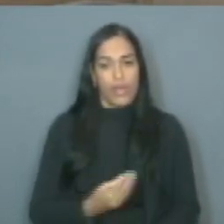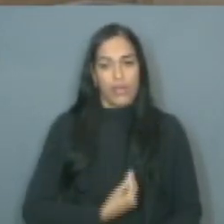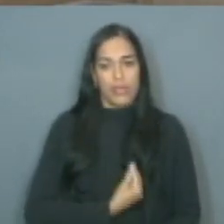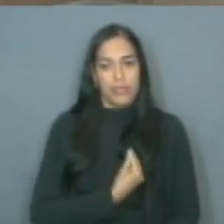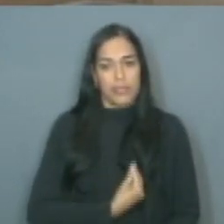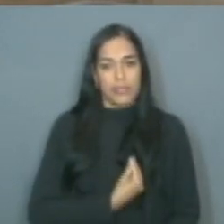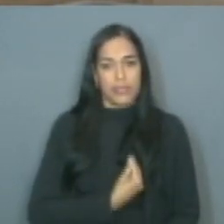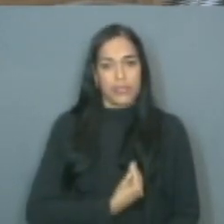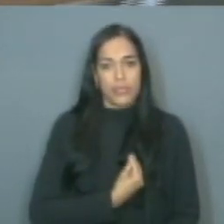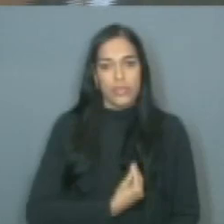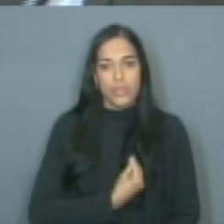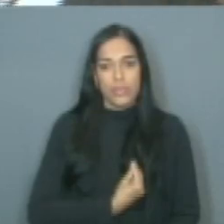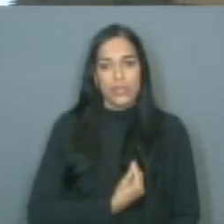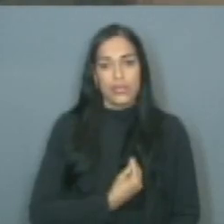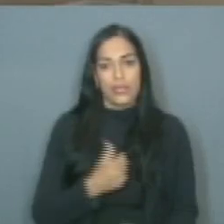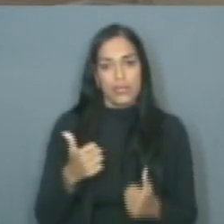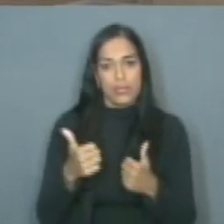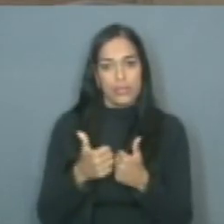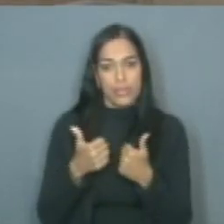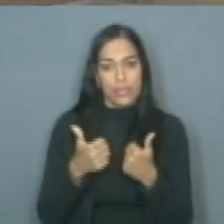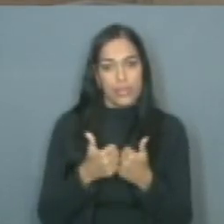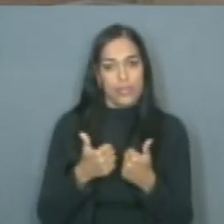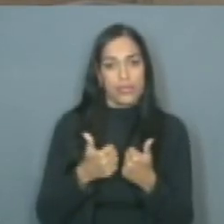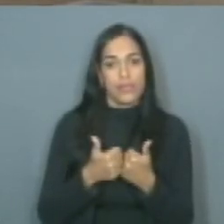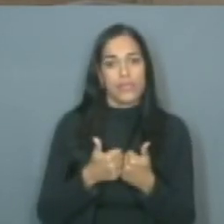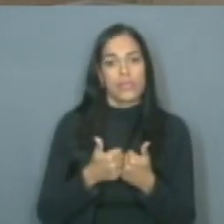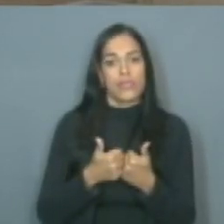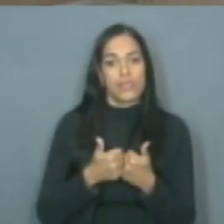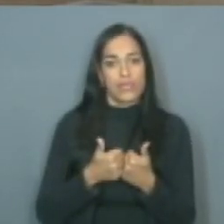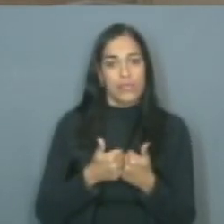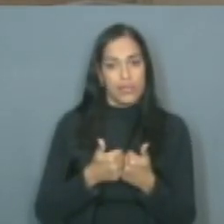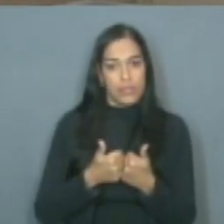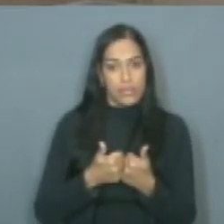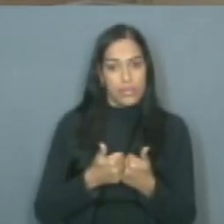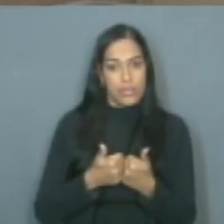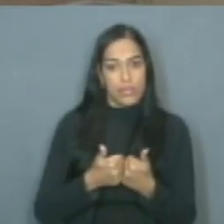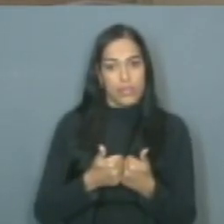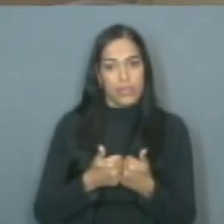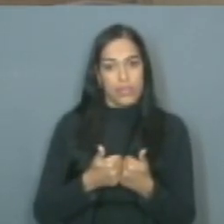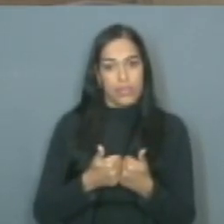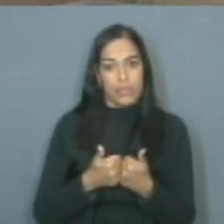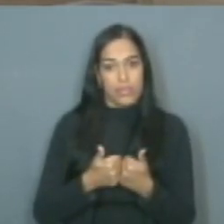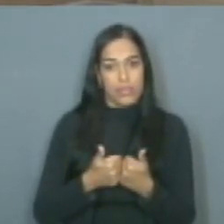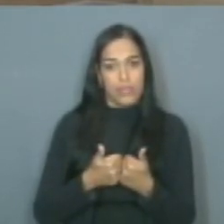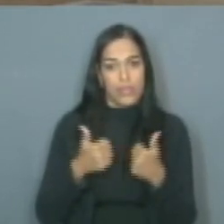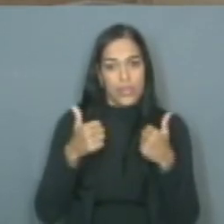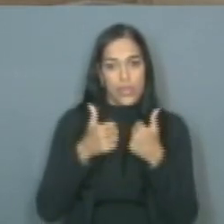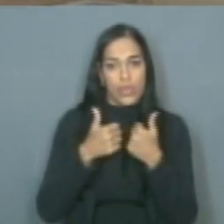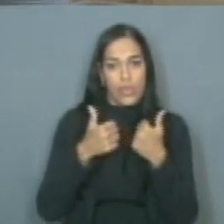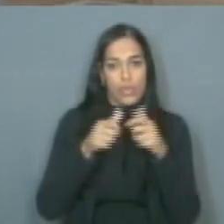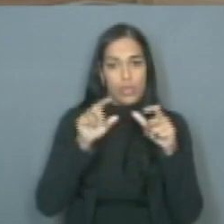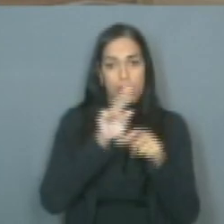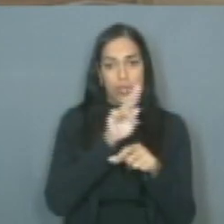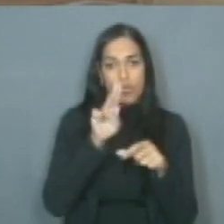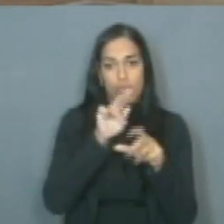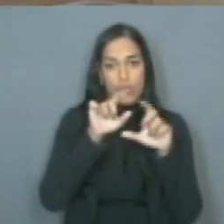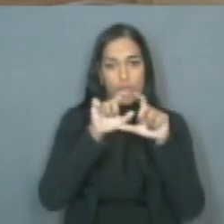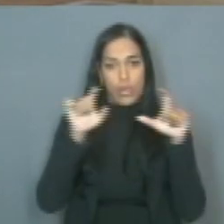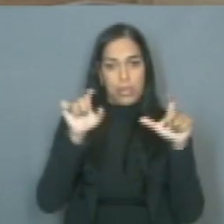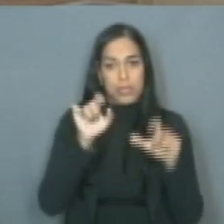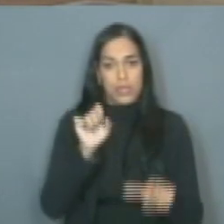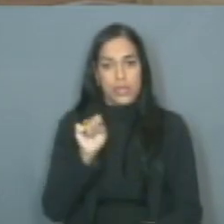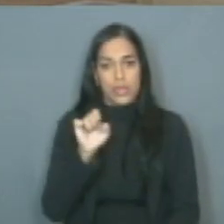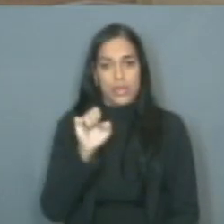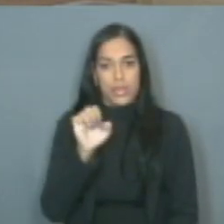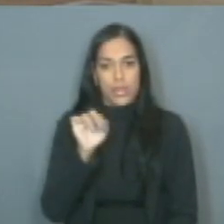exemplo, nas linhas de ônibus que você tem, as linhas de ônibus com Setúbal como um